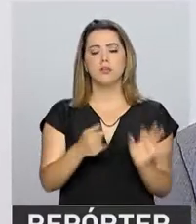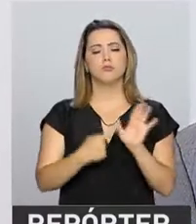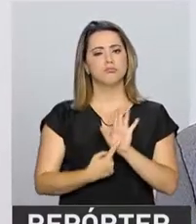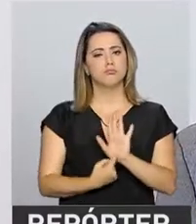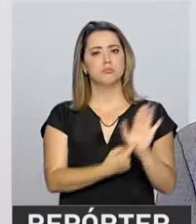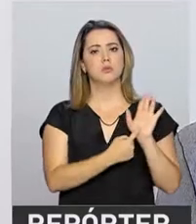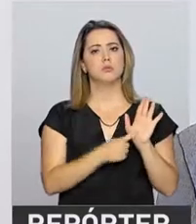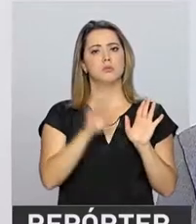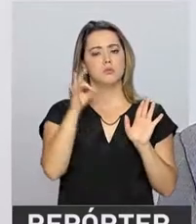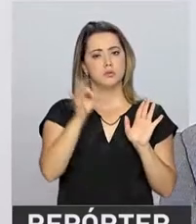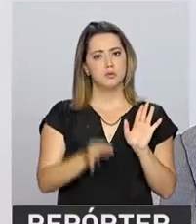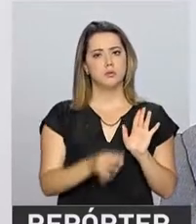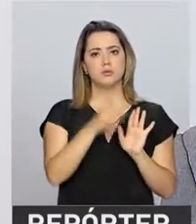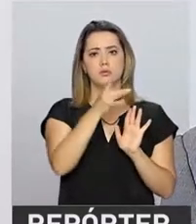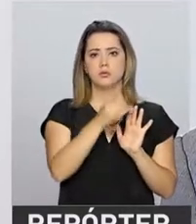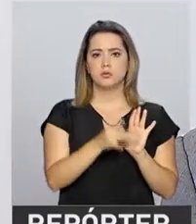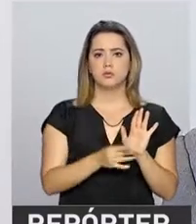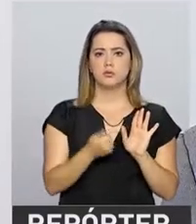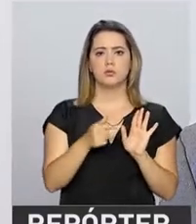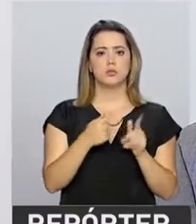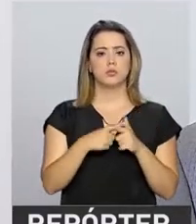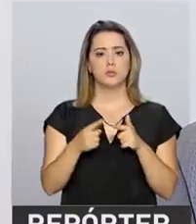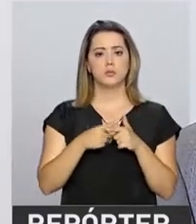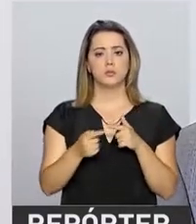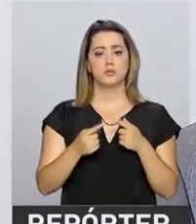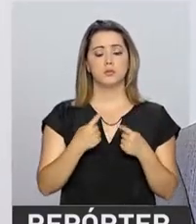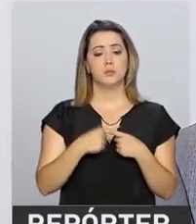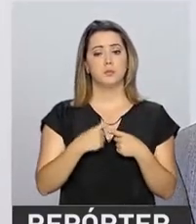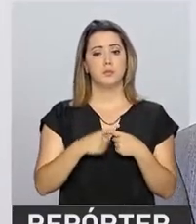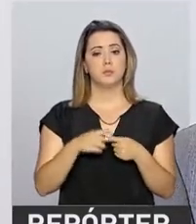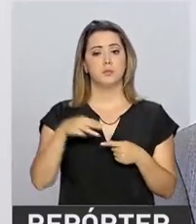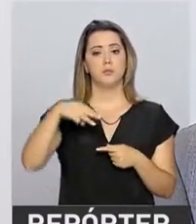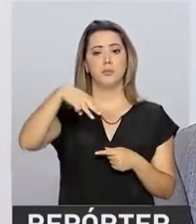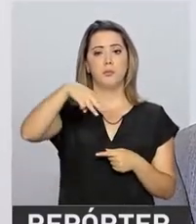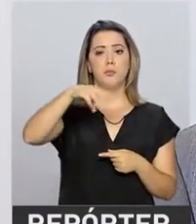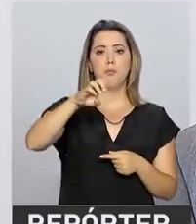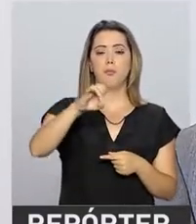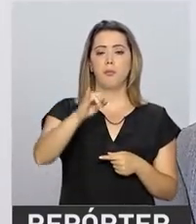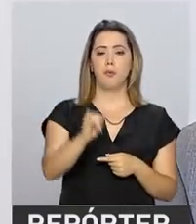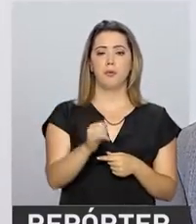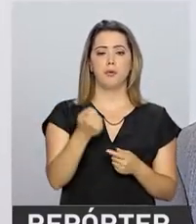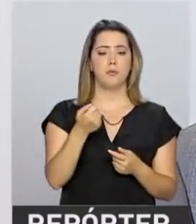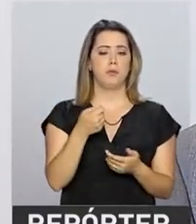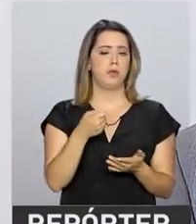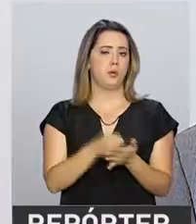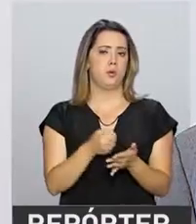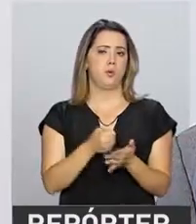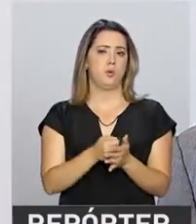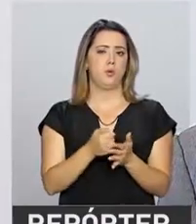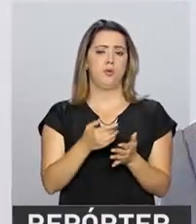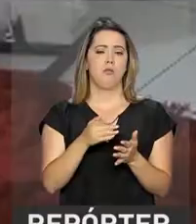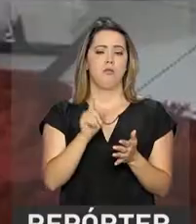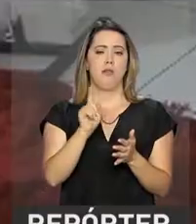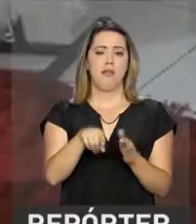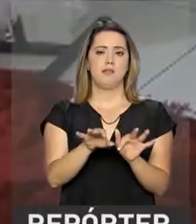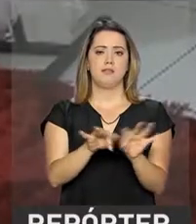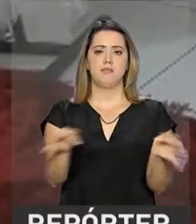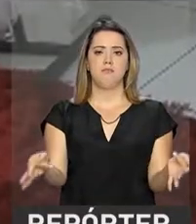informalidade não o machucar até porque o bei tal exemplo de burocracias